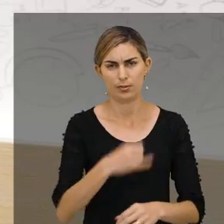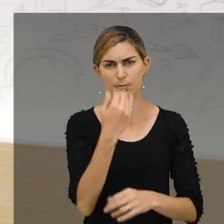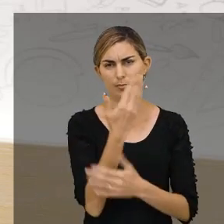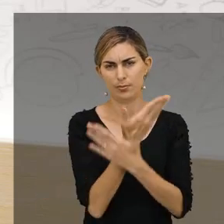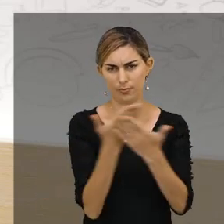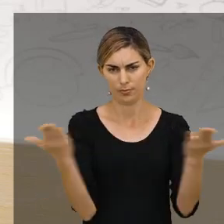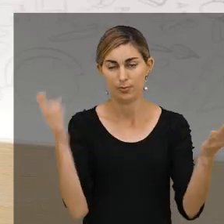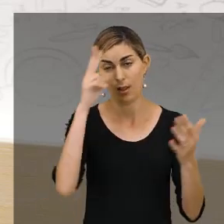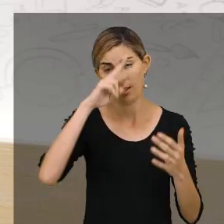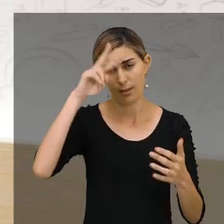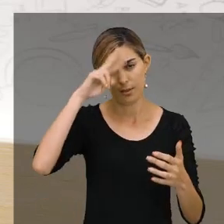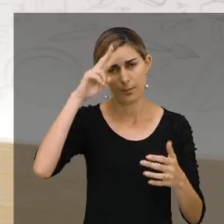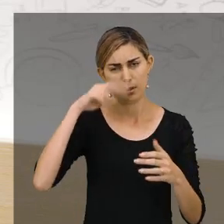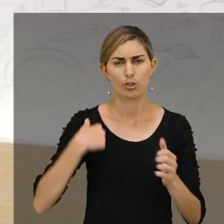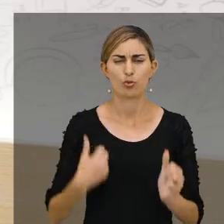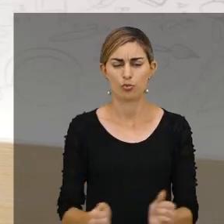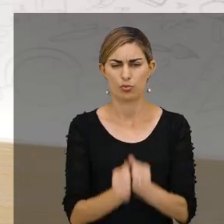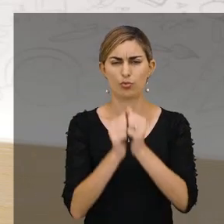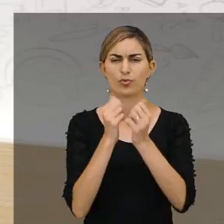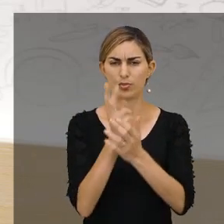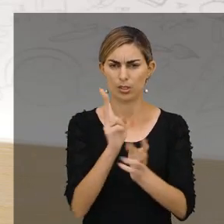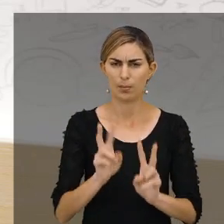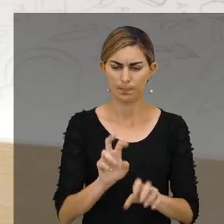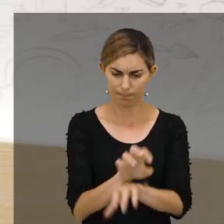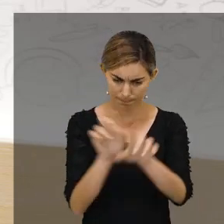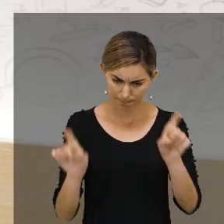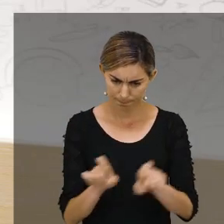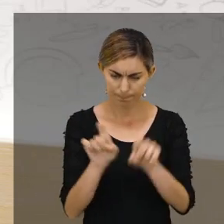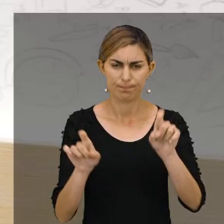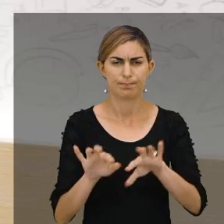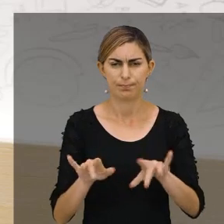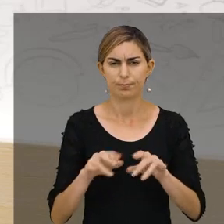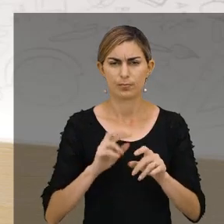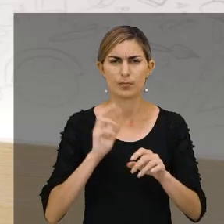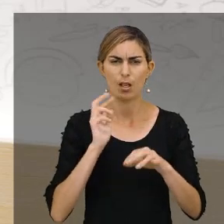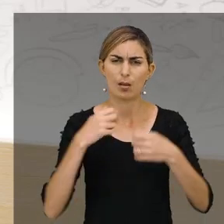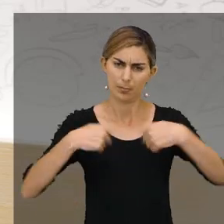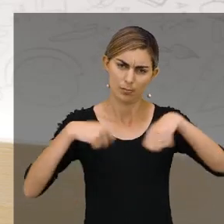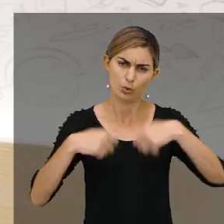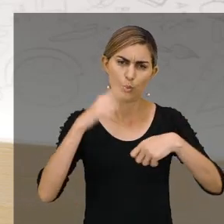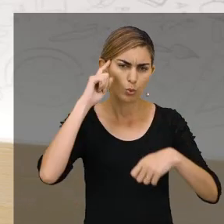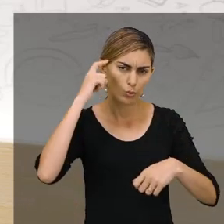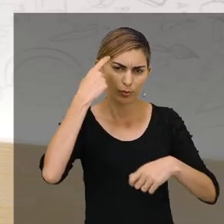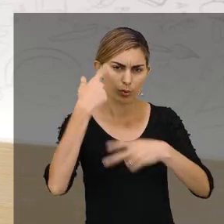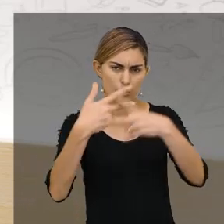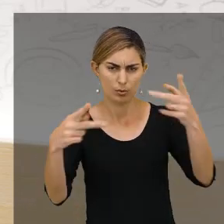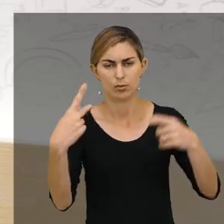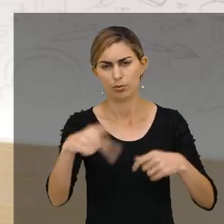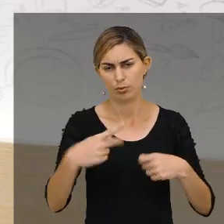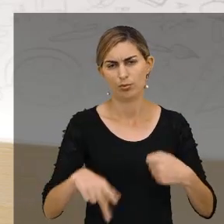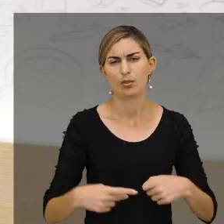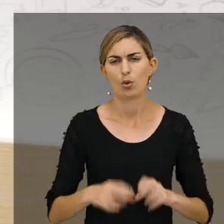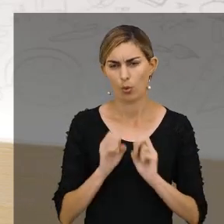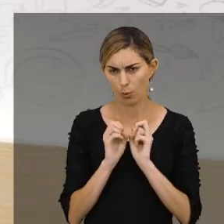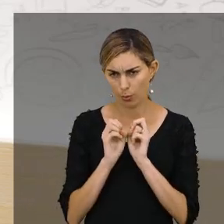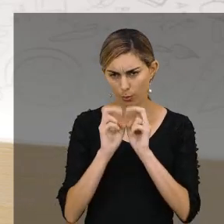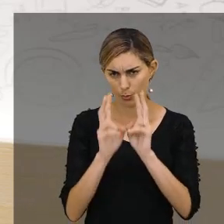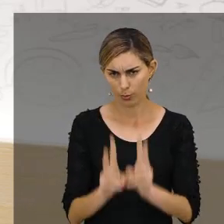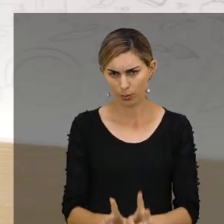aproveitamento para vocês. Lembrando que eu estarei o tempo todo online, atendendo às necessidades